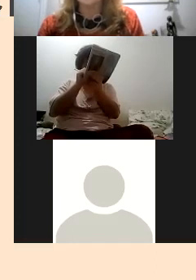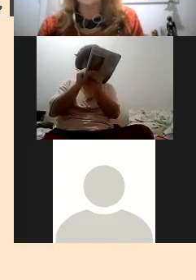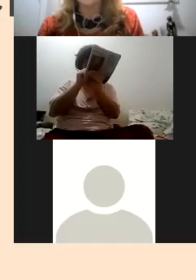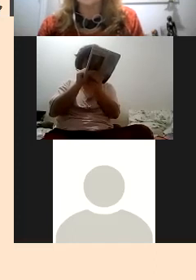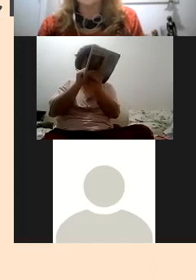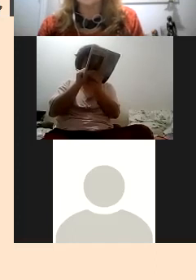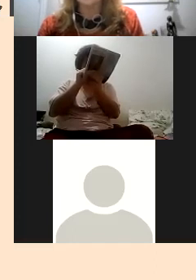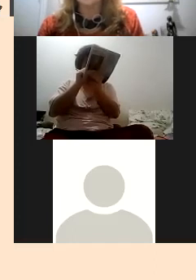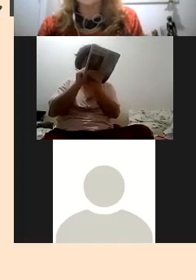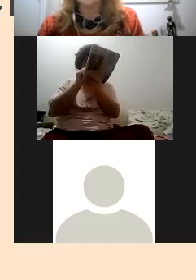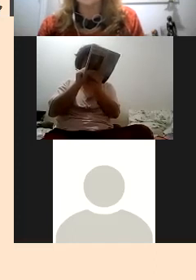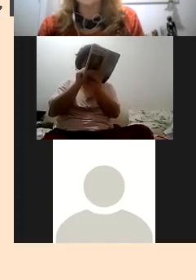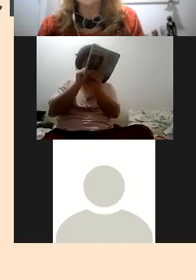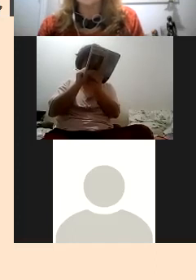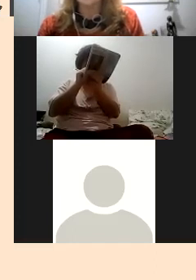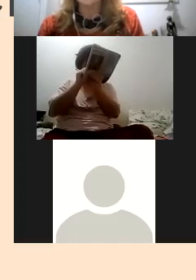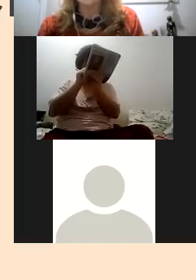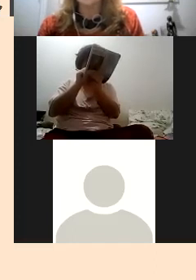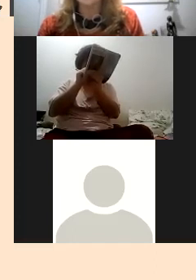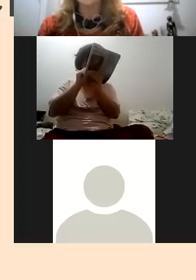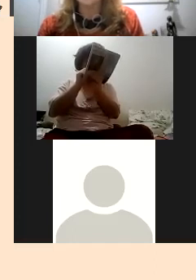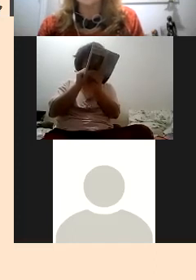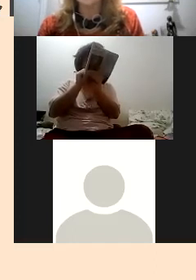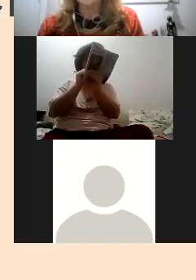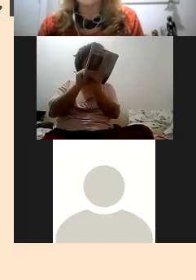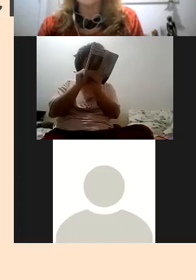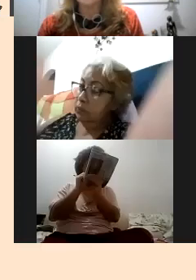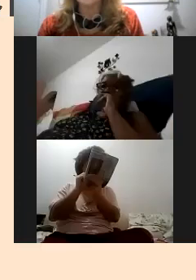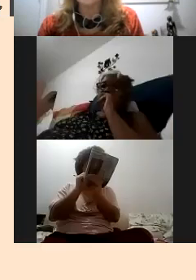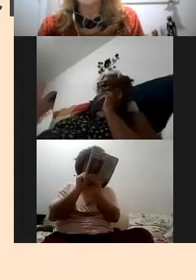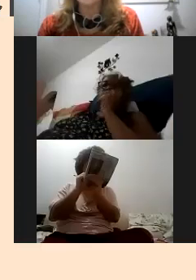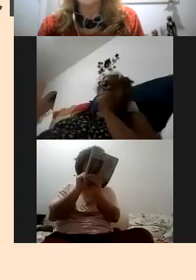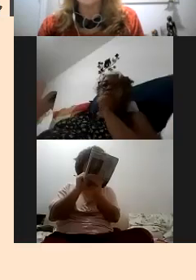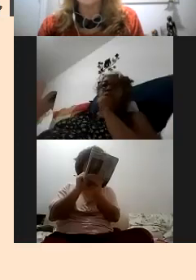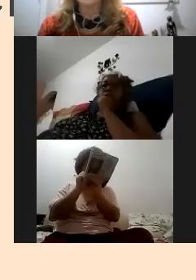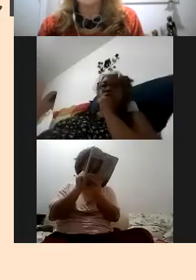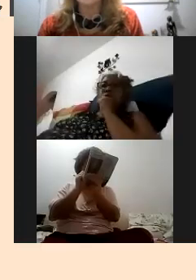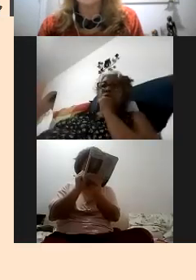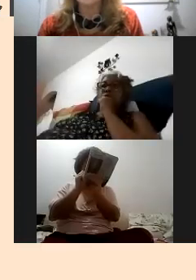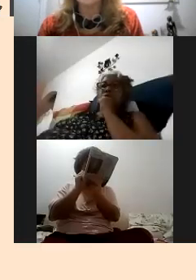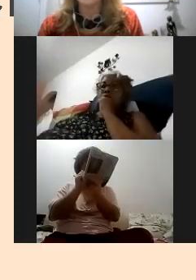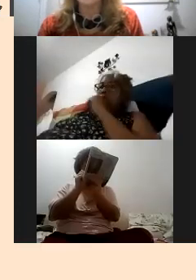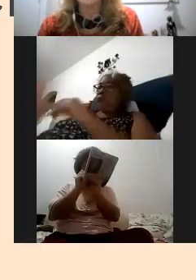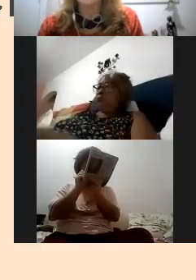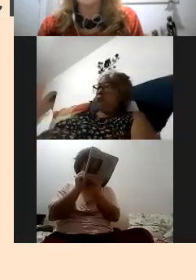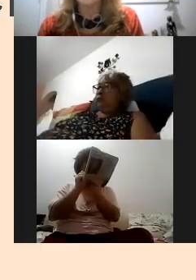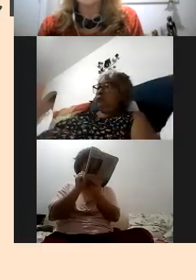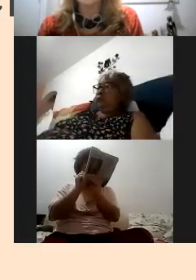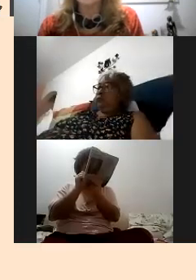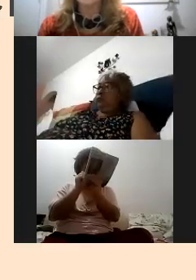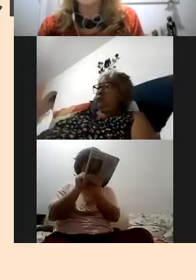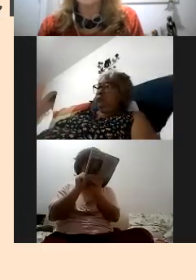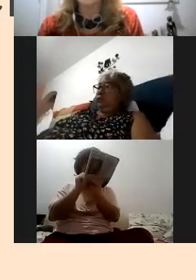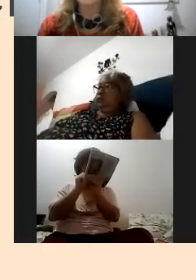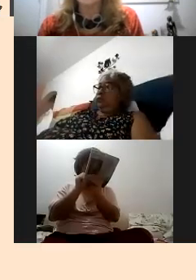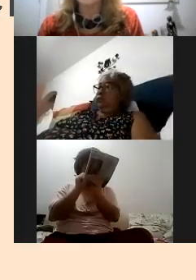em atendimento, que essas pessoas elas chegam muitas vezes fragilizadas pela comunicação que estabeleceram até